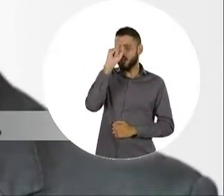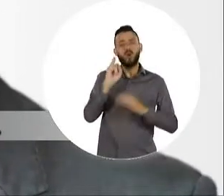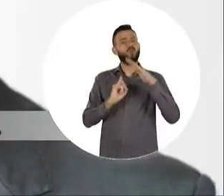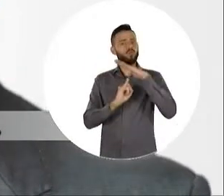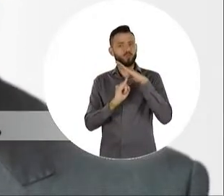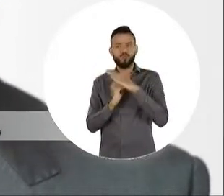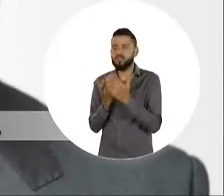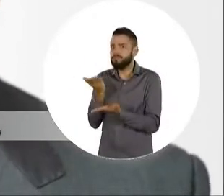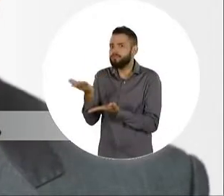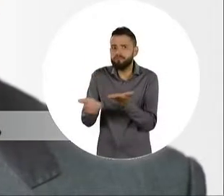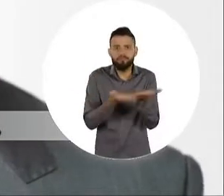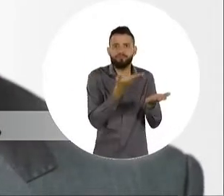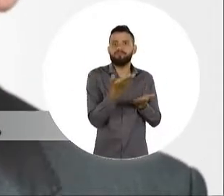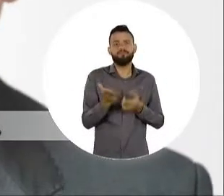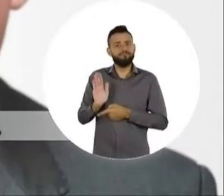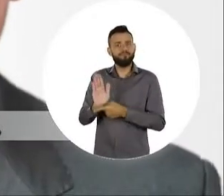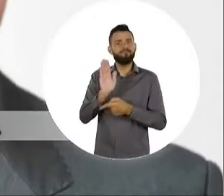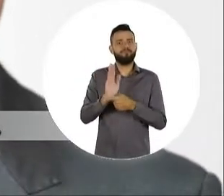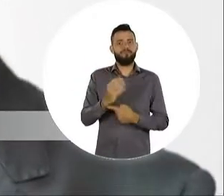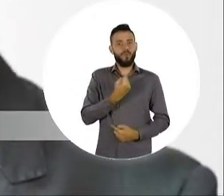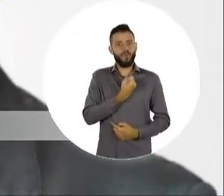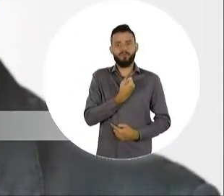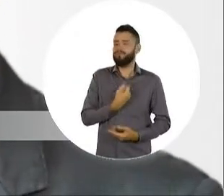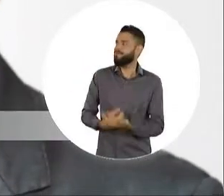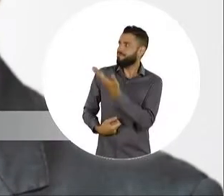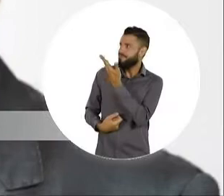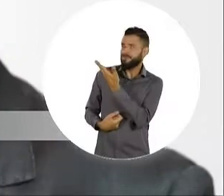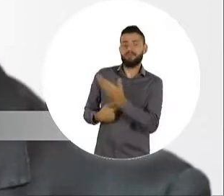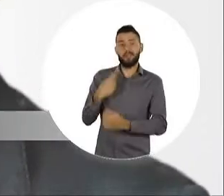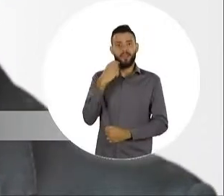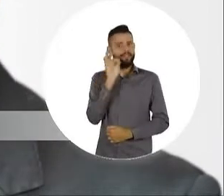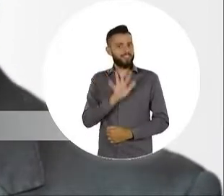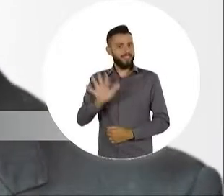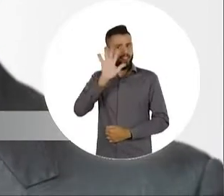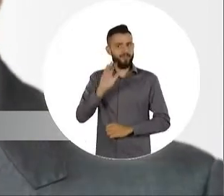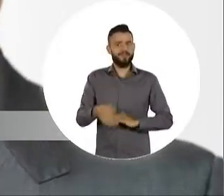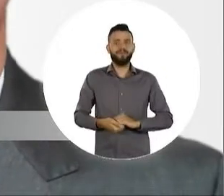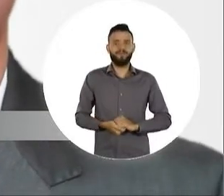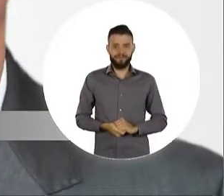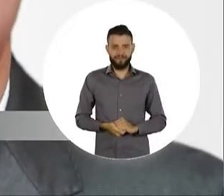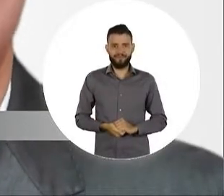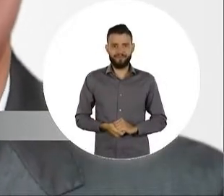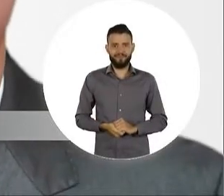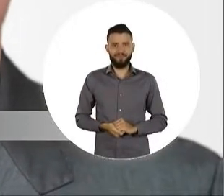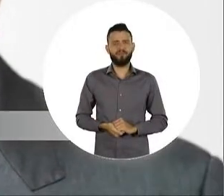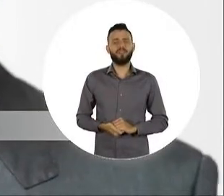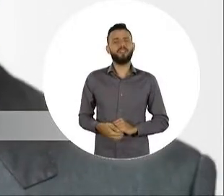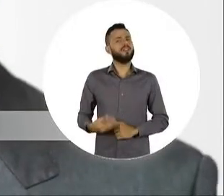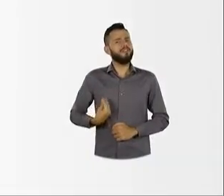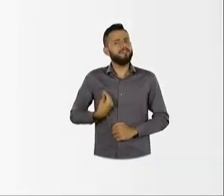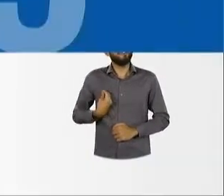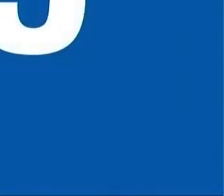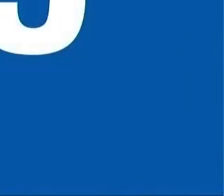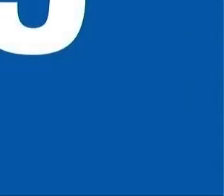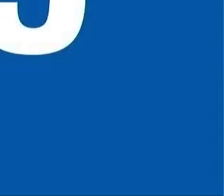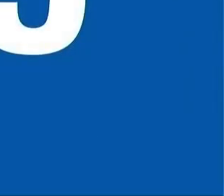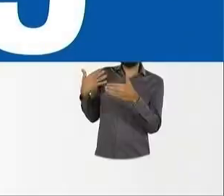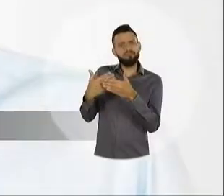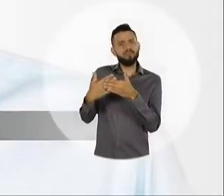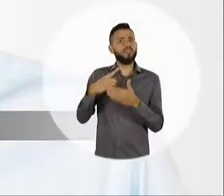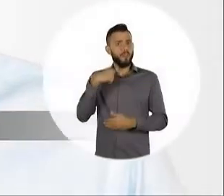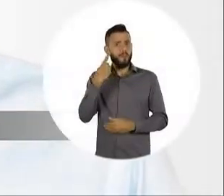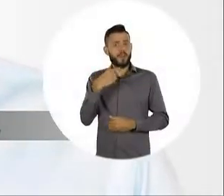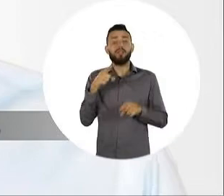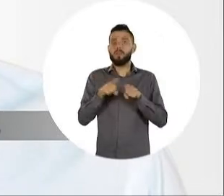pensionistas, hospitais e instituições filantrópicas. Ricardo Silva, Federal 5512. PSD